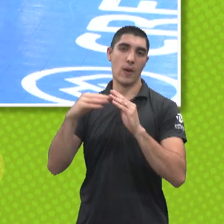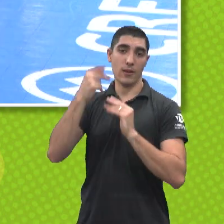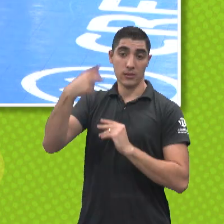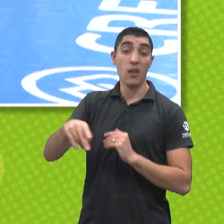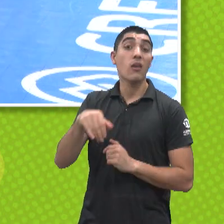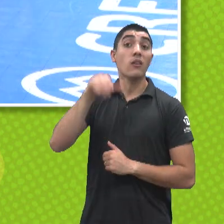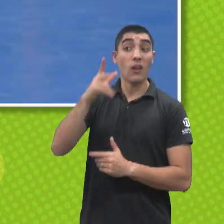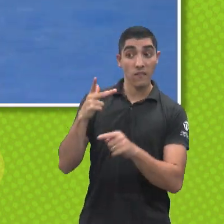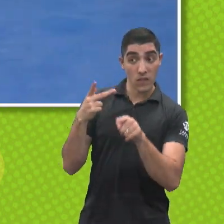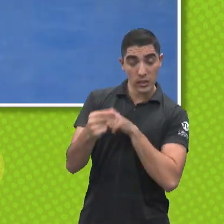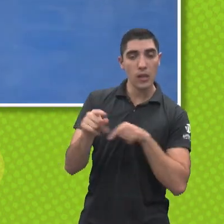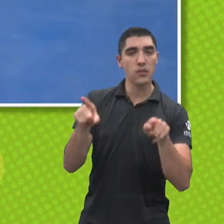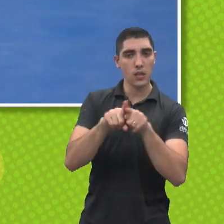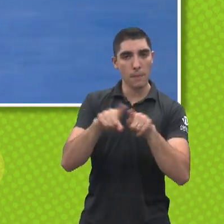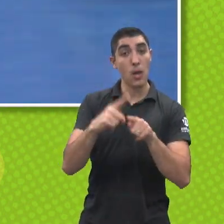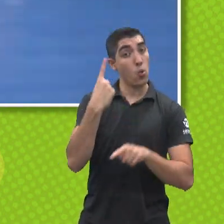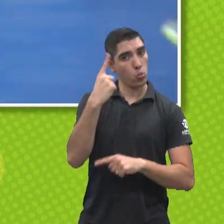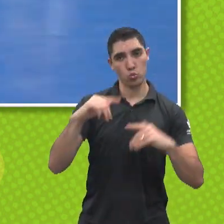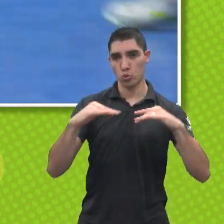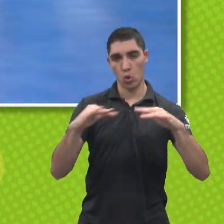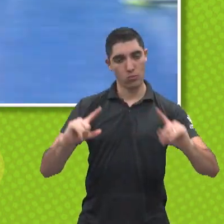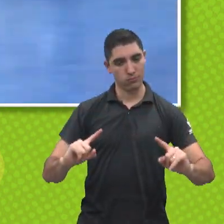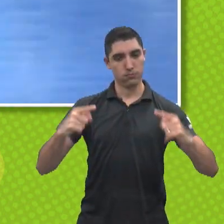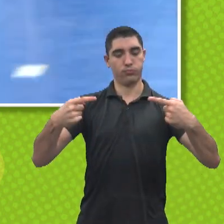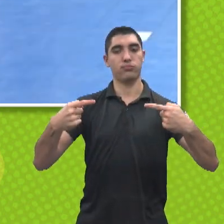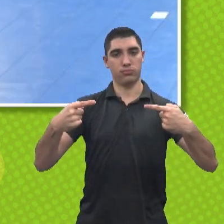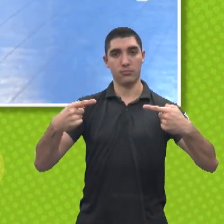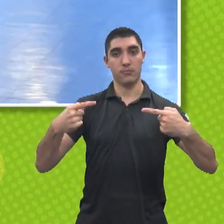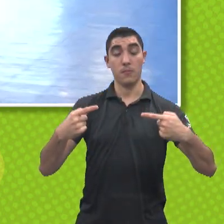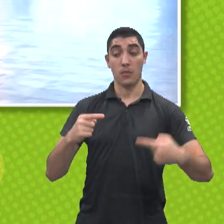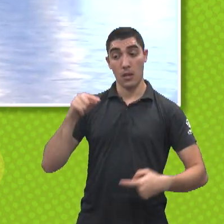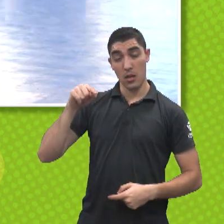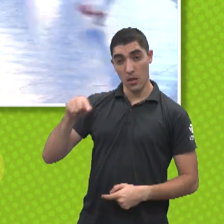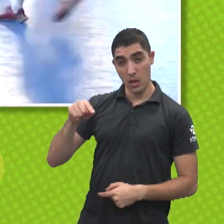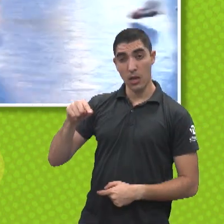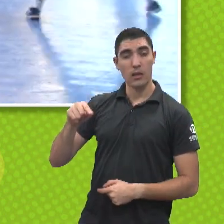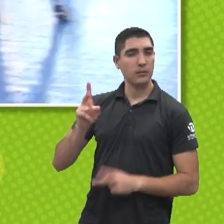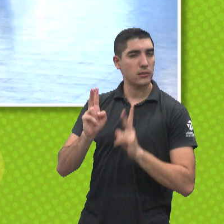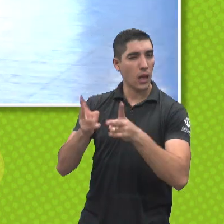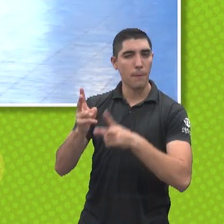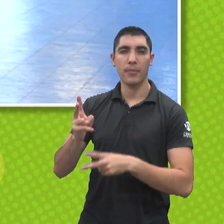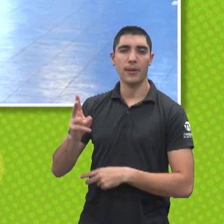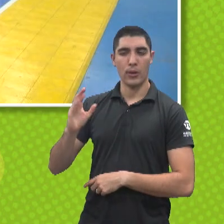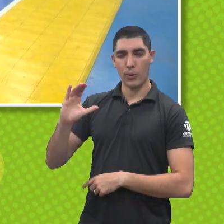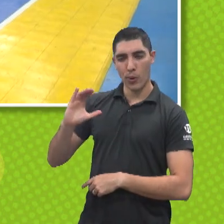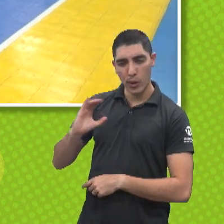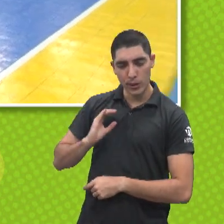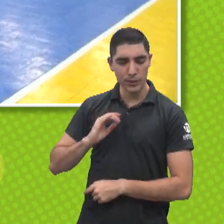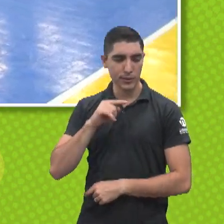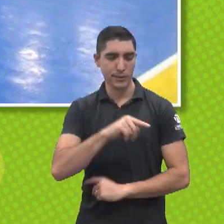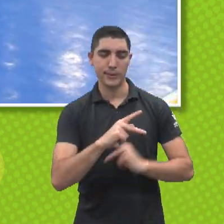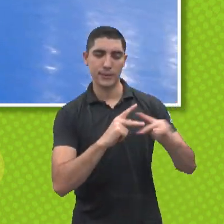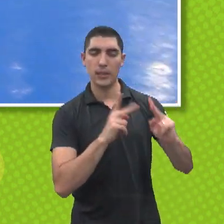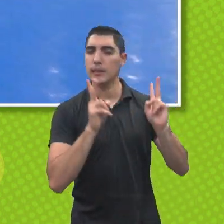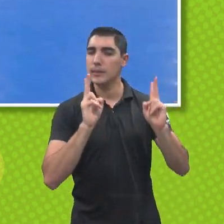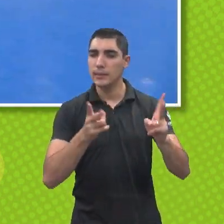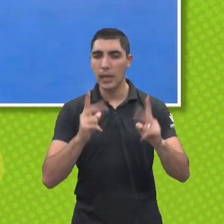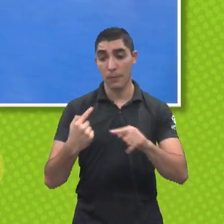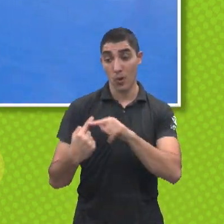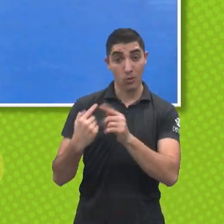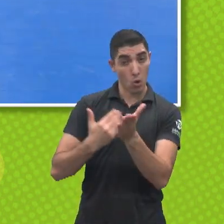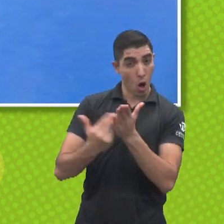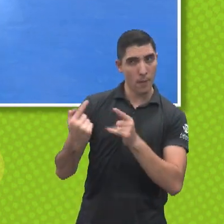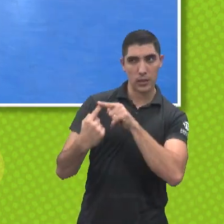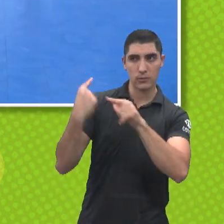em jogo único na casa do time de melhor campanha. Corinthians e São José dominam essa competição que começou desde